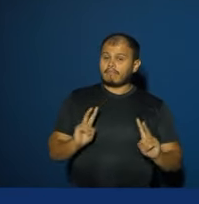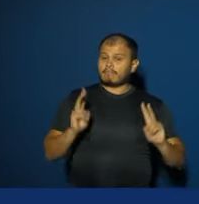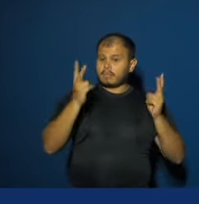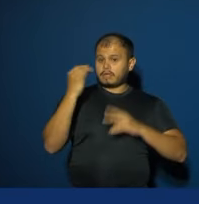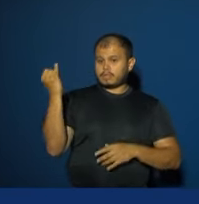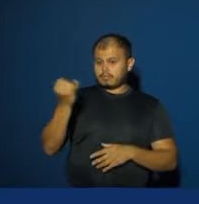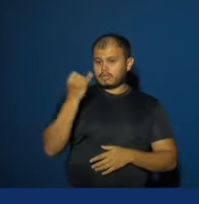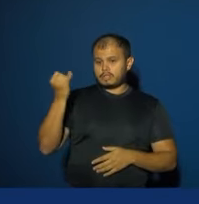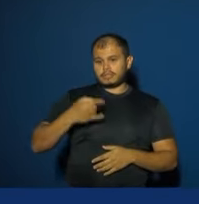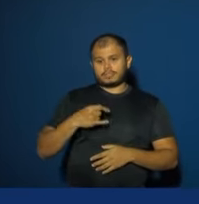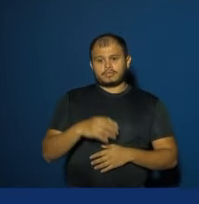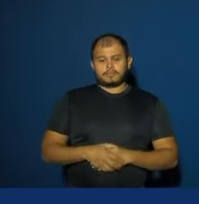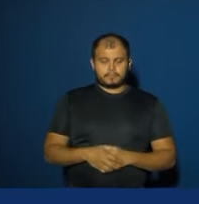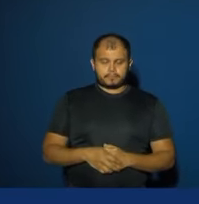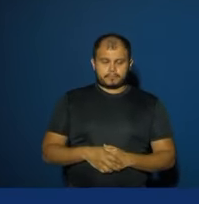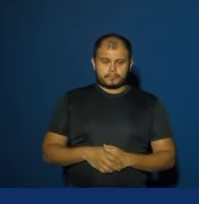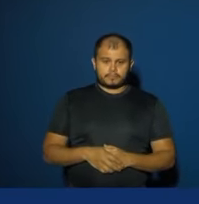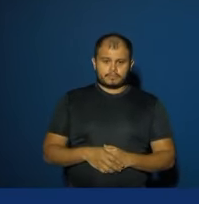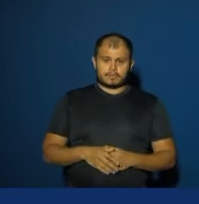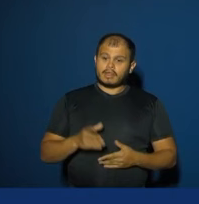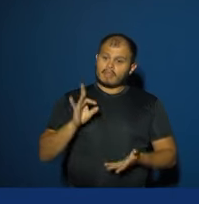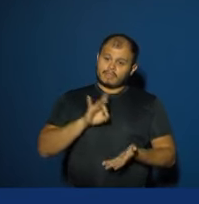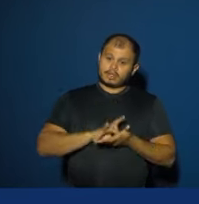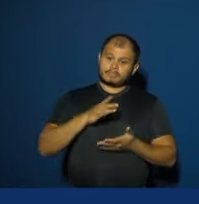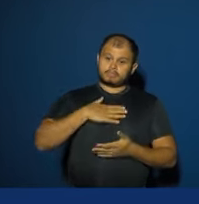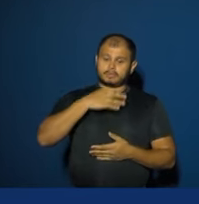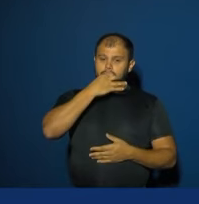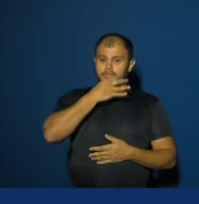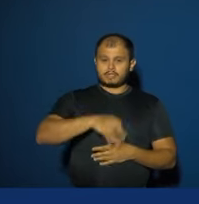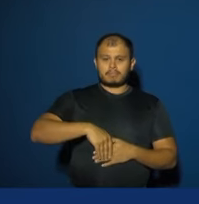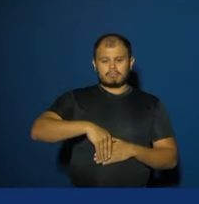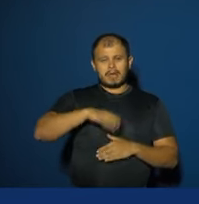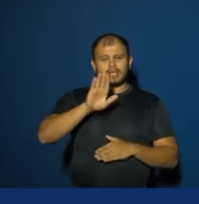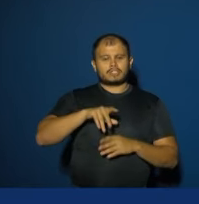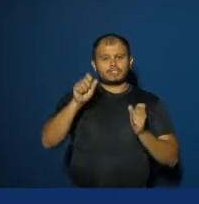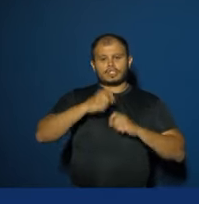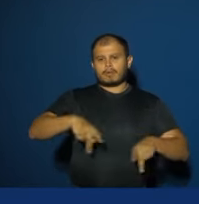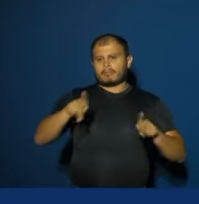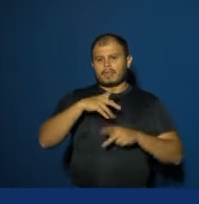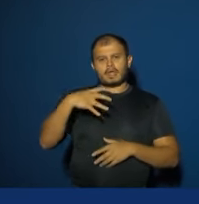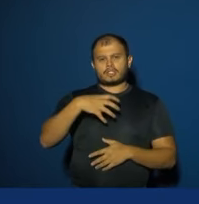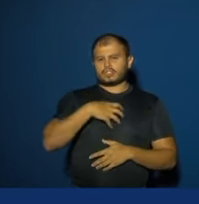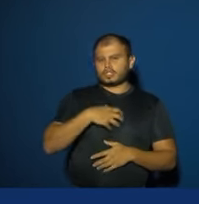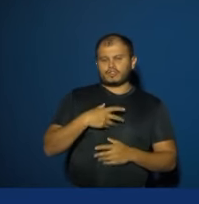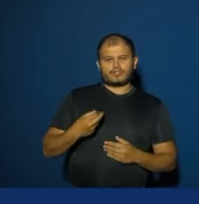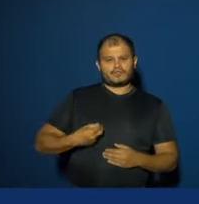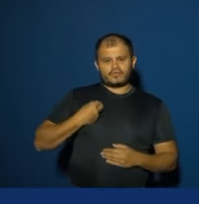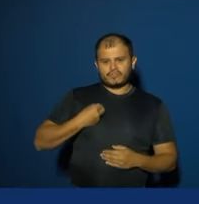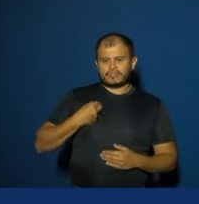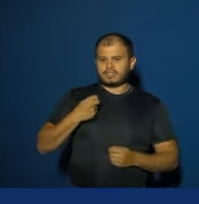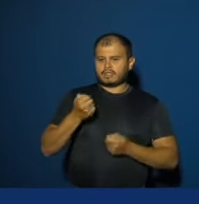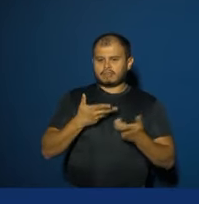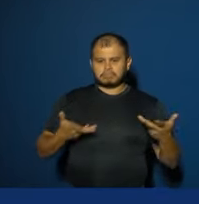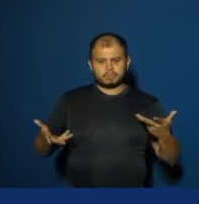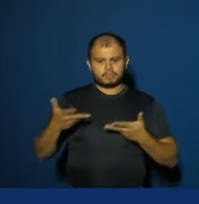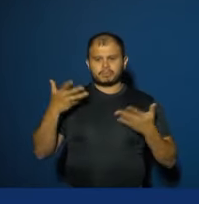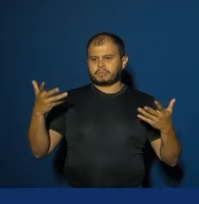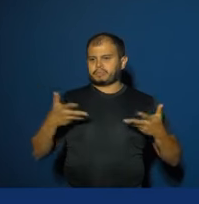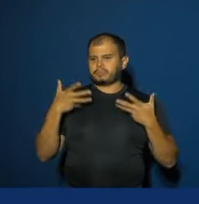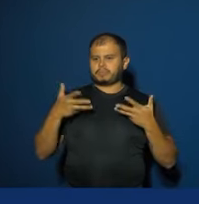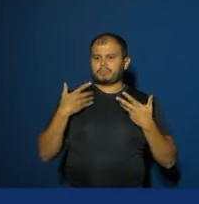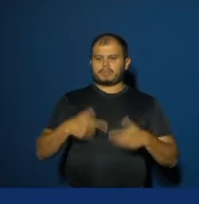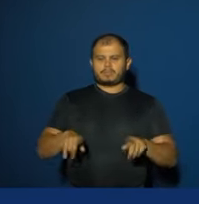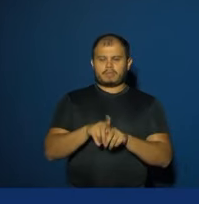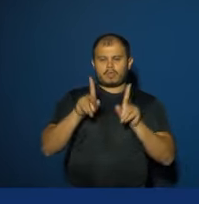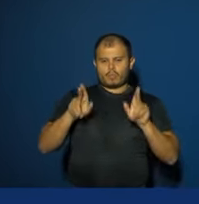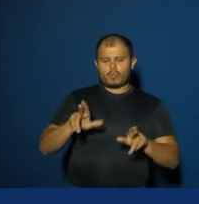empresas de shopping que na verdade na minha visão são muito mais do que shopping né lifestyle lazer entretenimento serviços em geral como a